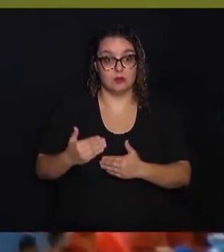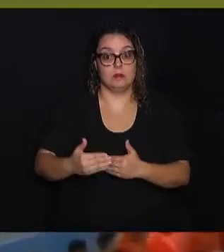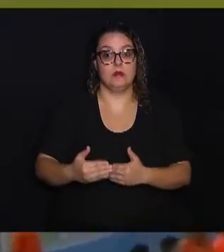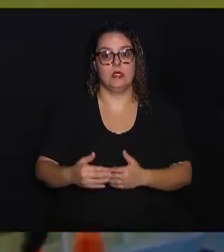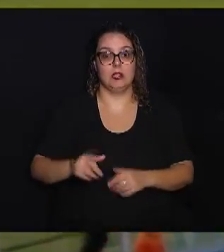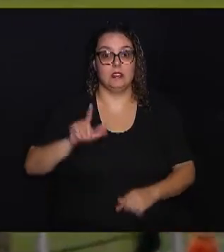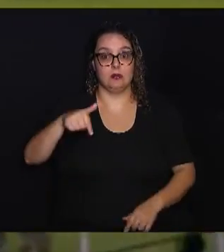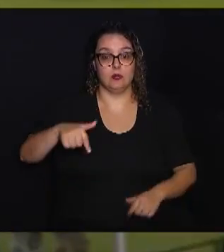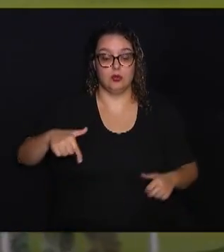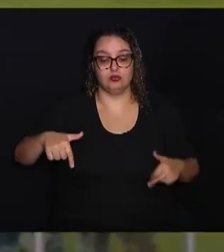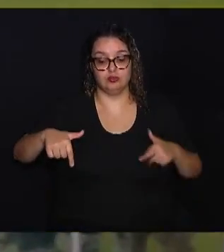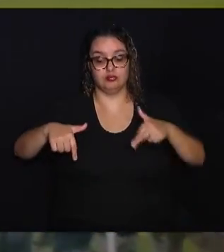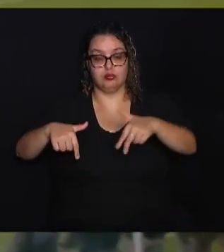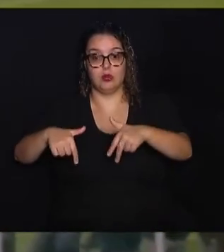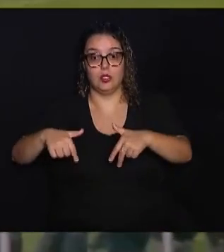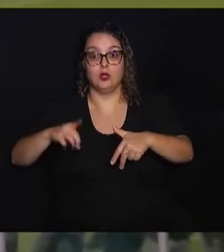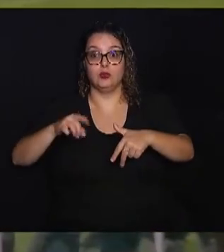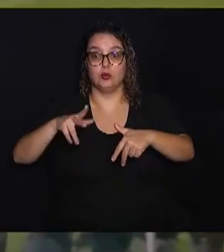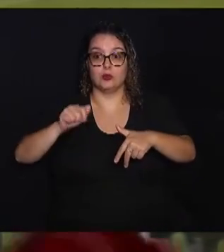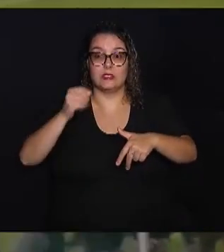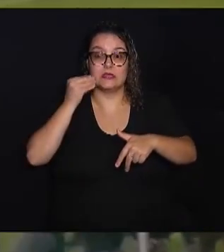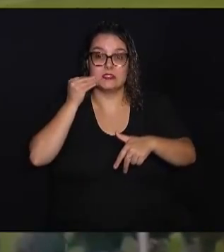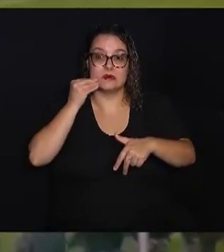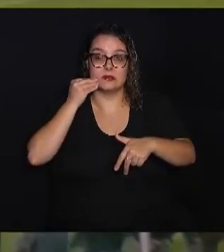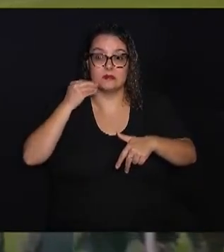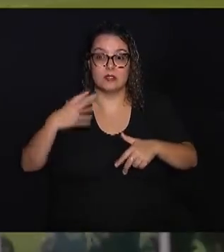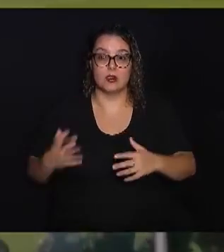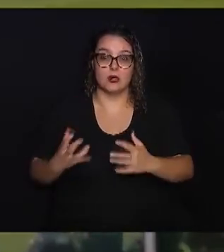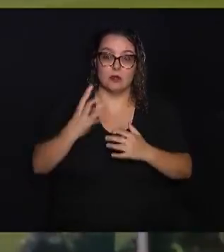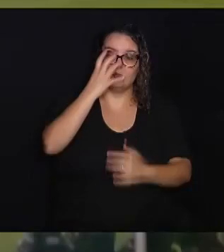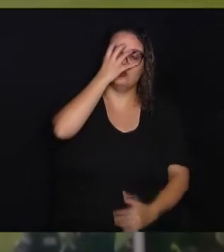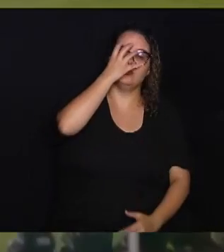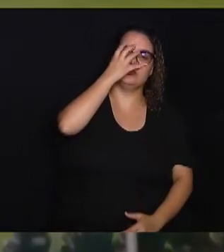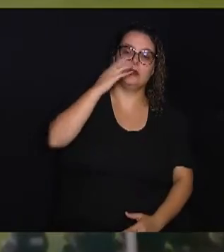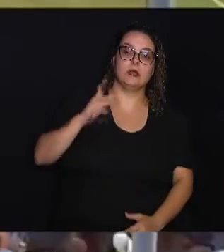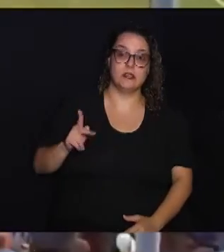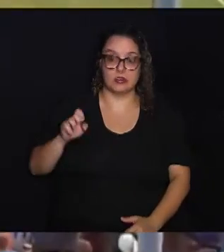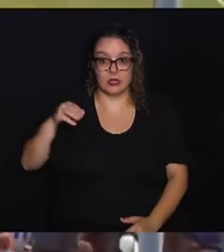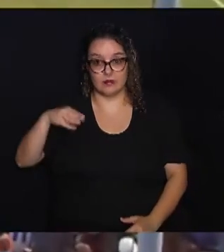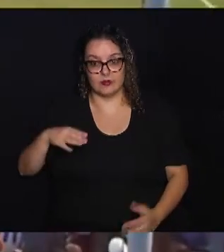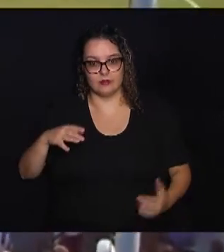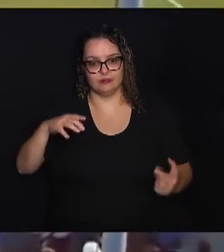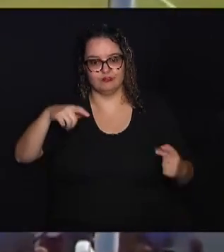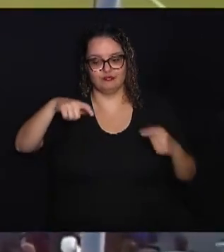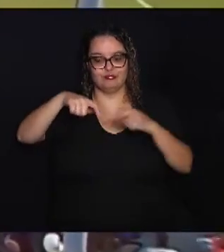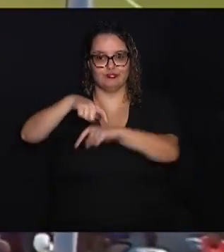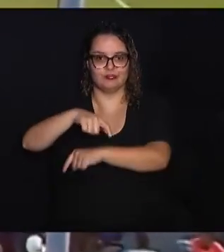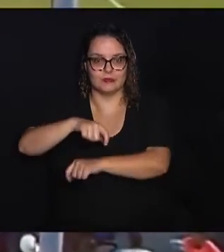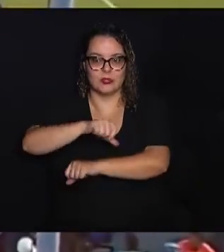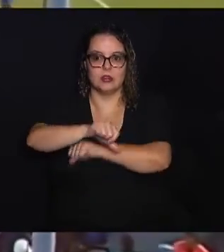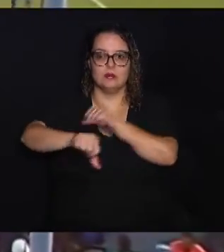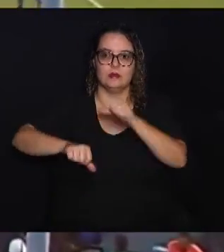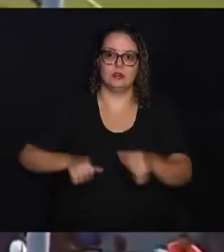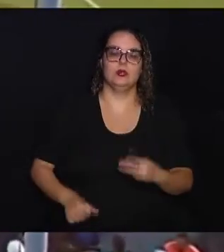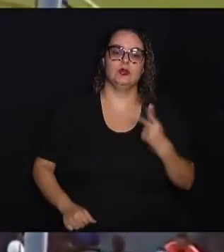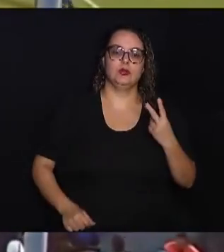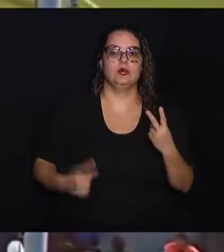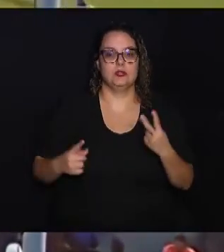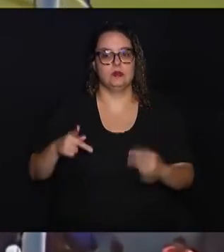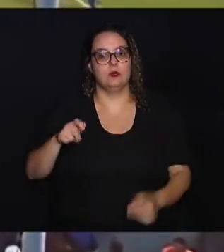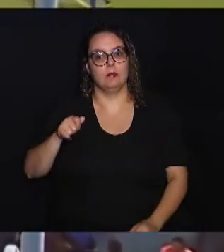área, Douglas tentou cortar e a bola bateu no rosto de Kevin e entrou no gol, virando a partida. 2-1